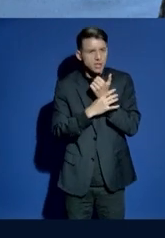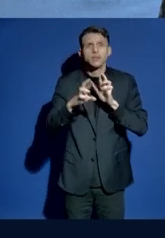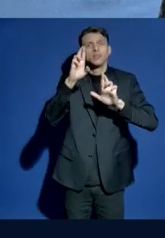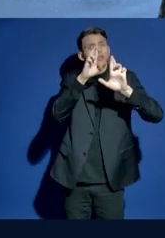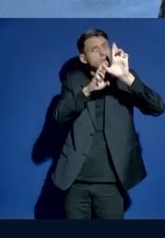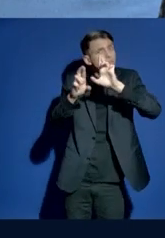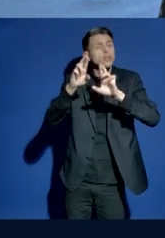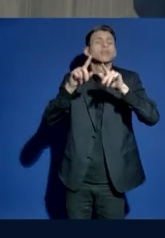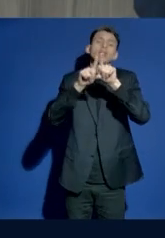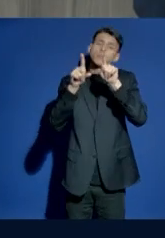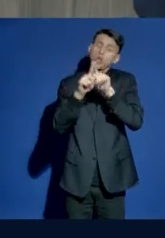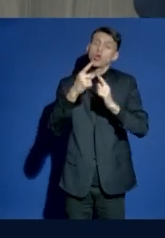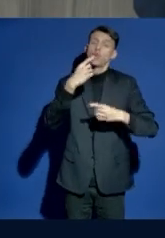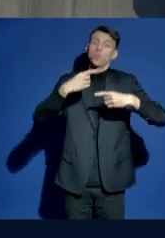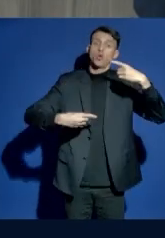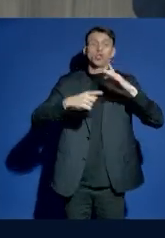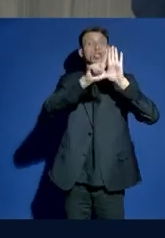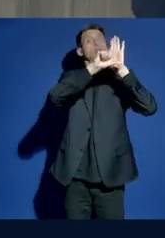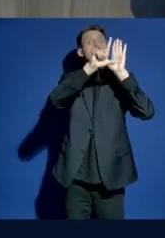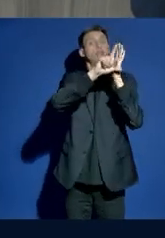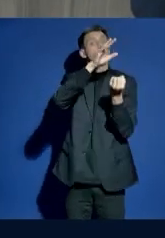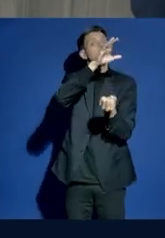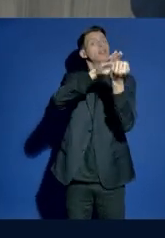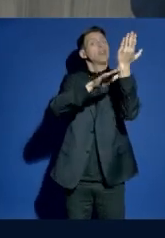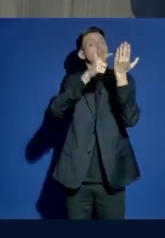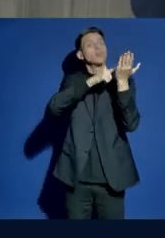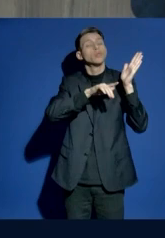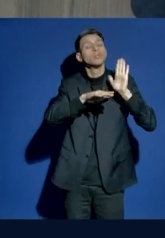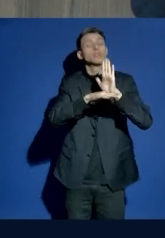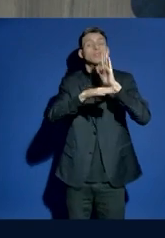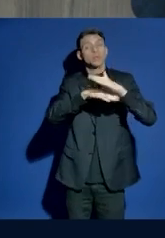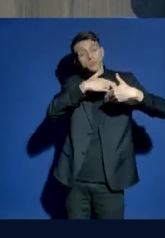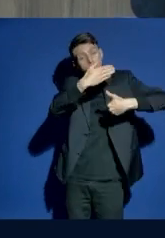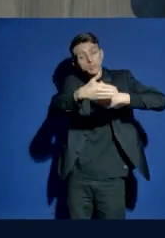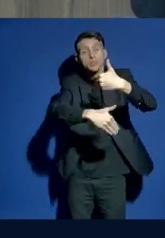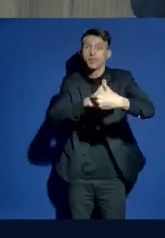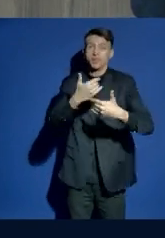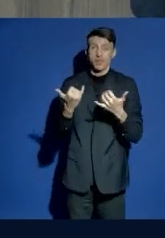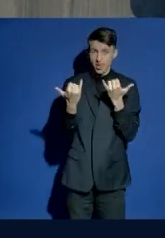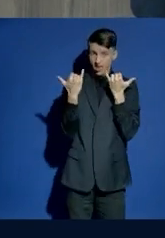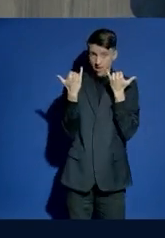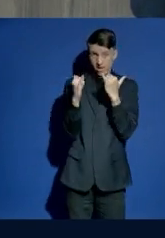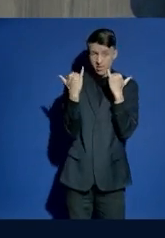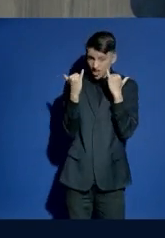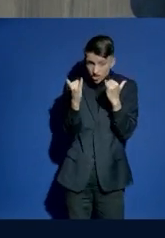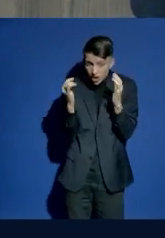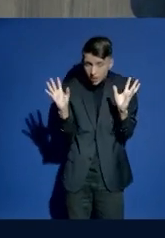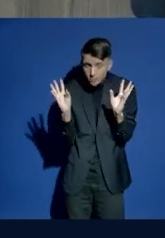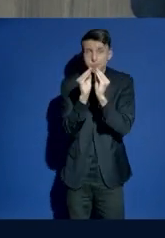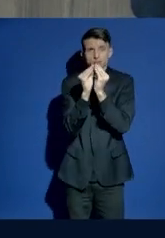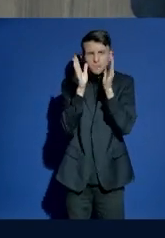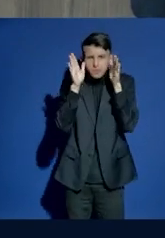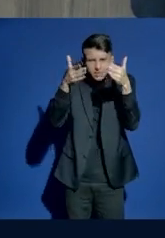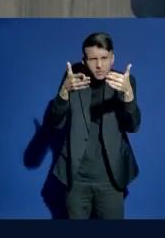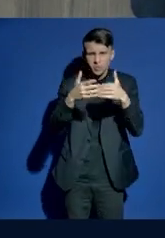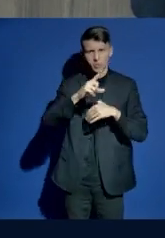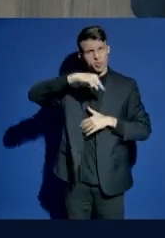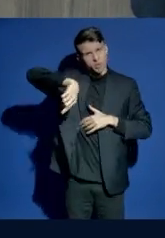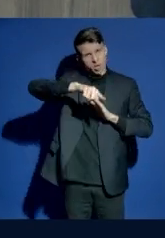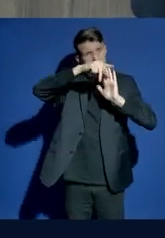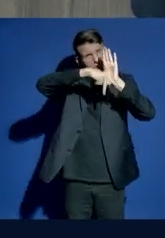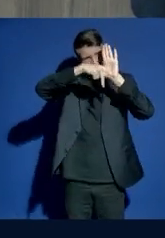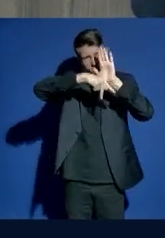política pública que olhe a longo prazo. Porque energia, a gente não olha no curto prazo. Você não faz um projeto